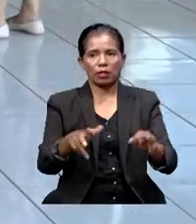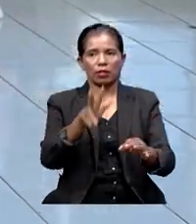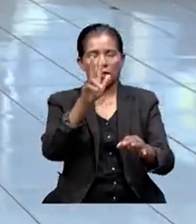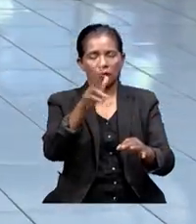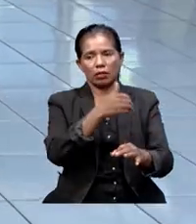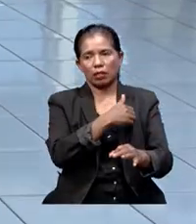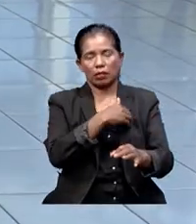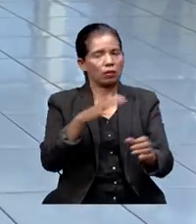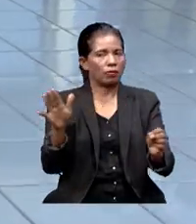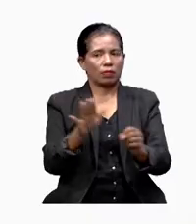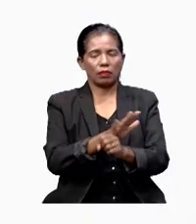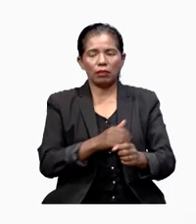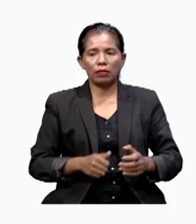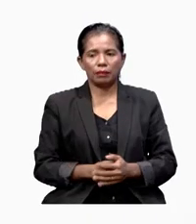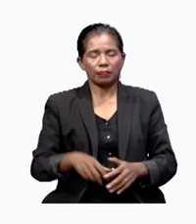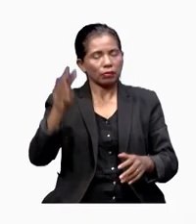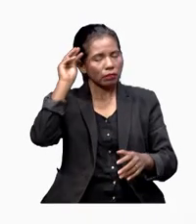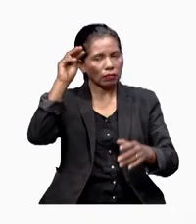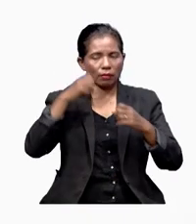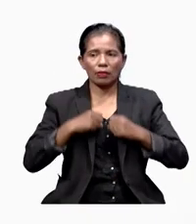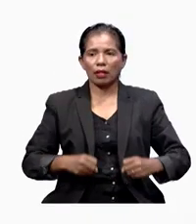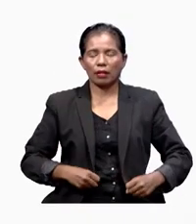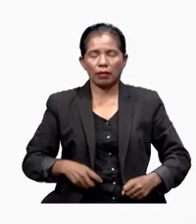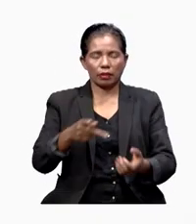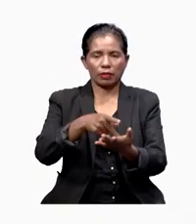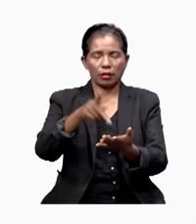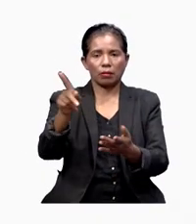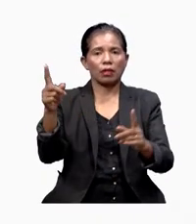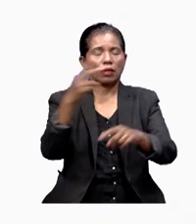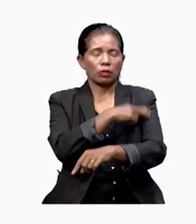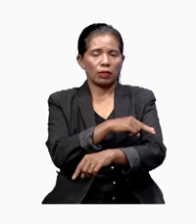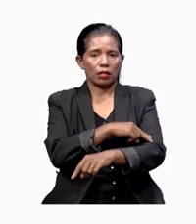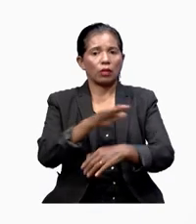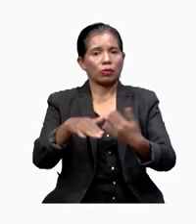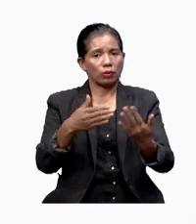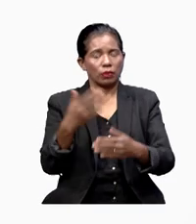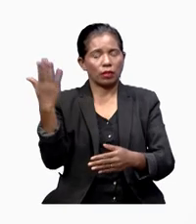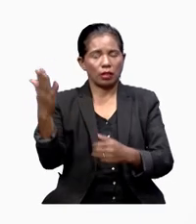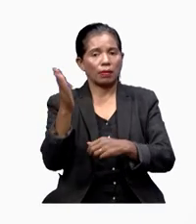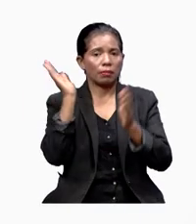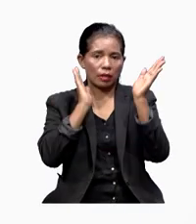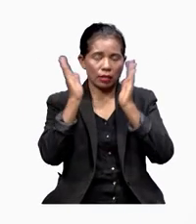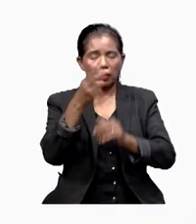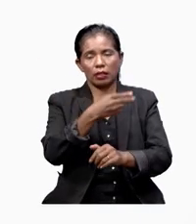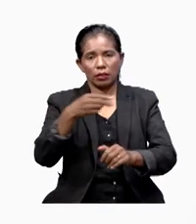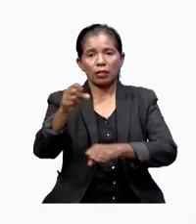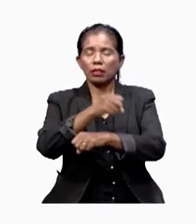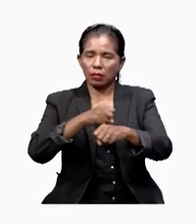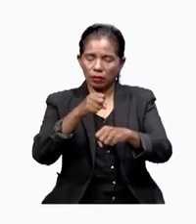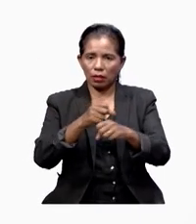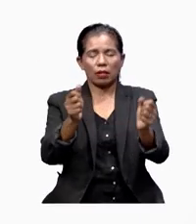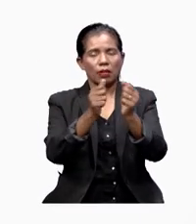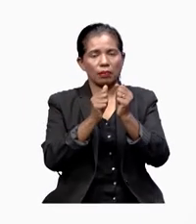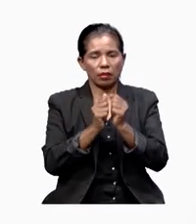sida completo divide ne be ministério saúde atuhalo pagamento ba hospital Sira e Reliur hanesa Malásia Indonésia no Singapura a